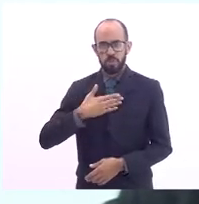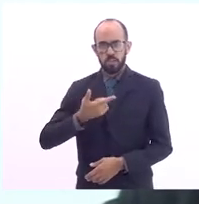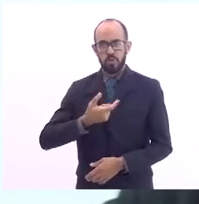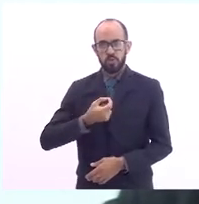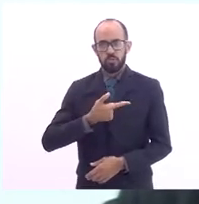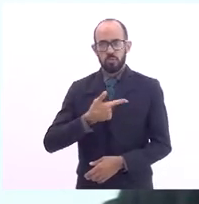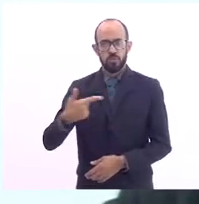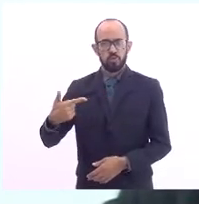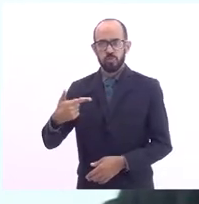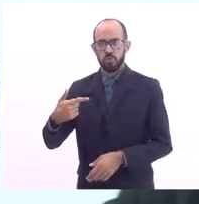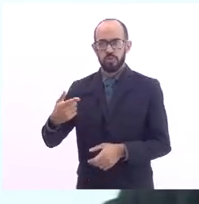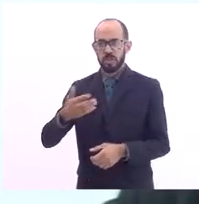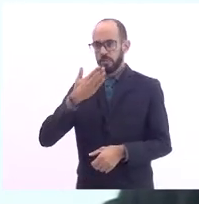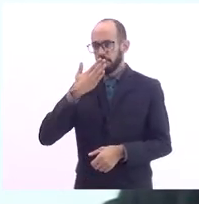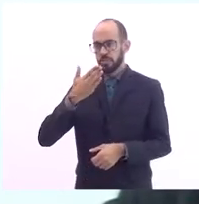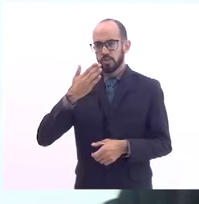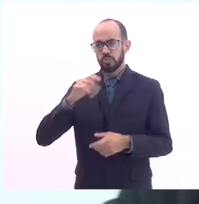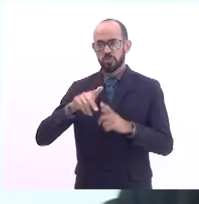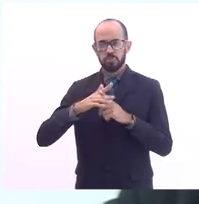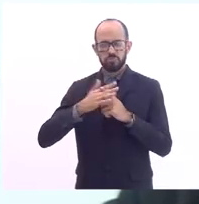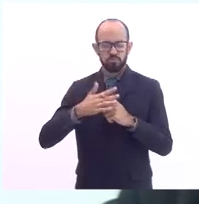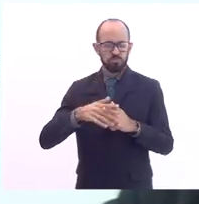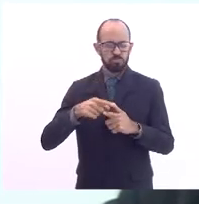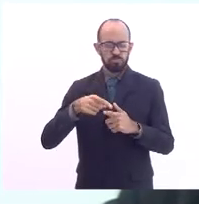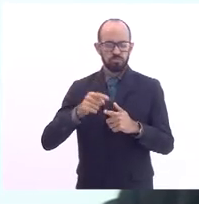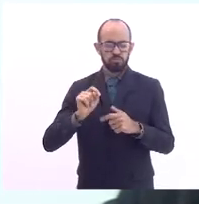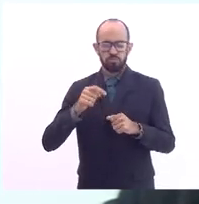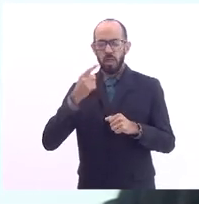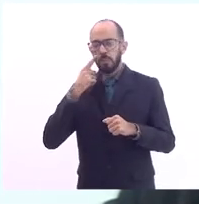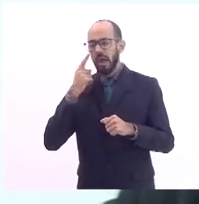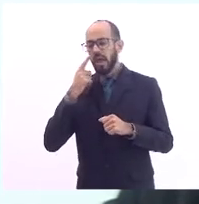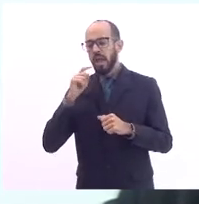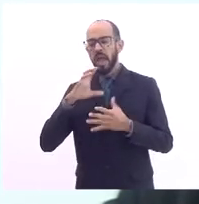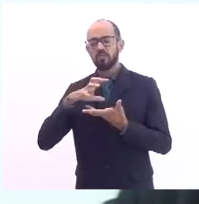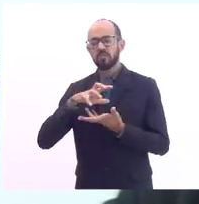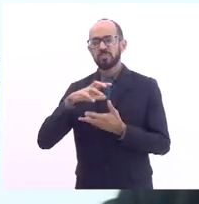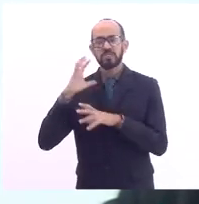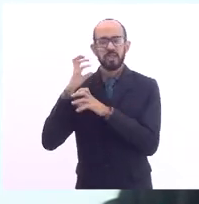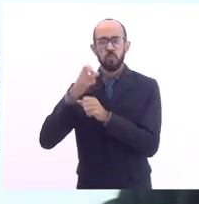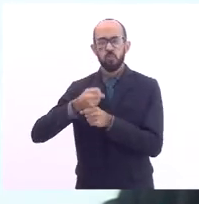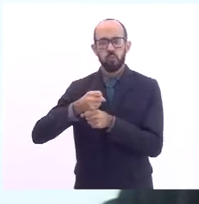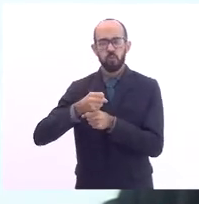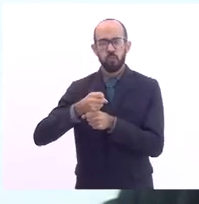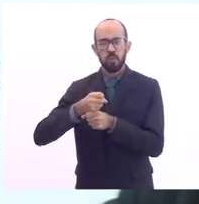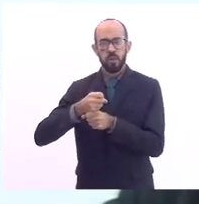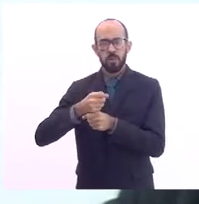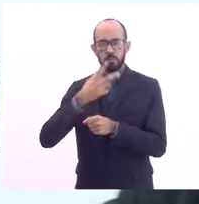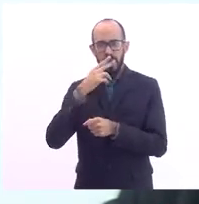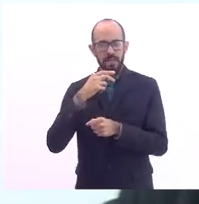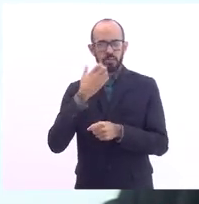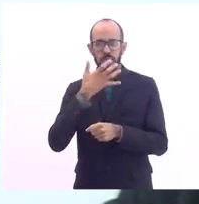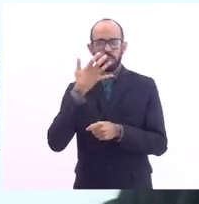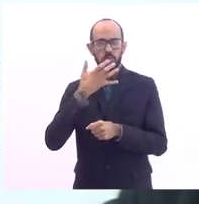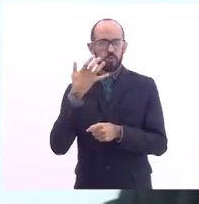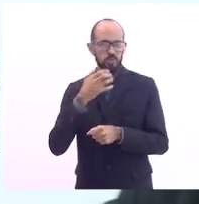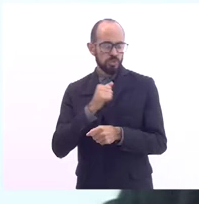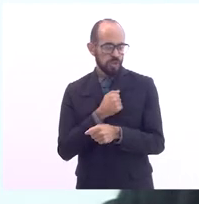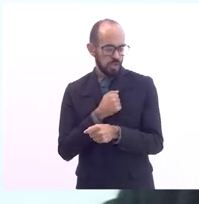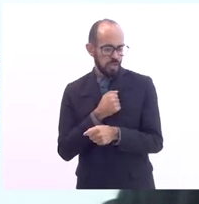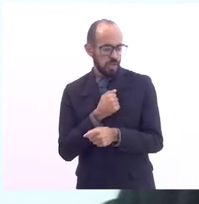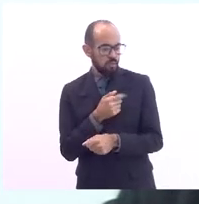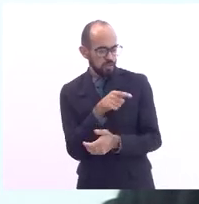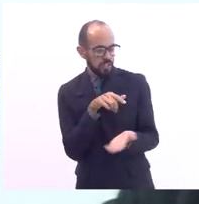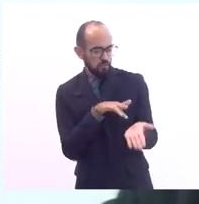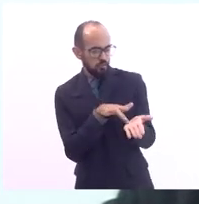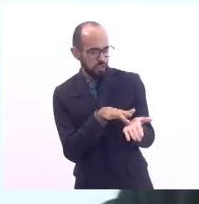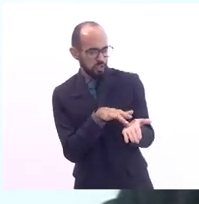grau de recurso. Isso me lembra um samba de breque antigo, que o nosso amor é o mais bonito, você finge que me ama e eu finge que acredito. Você finge que